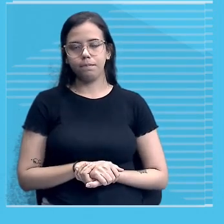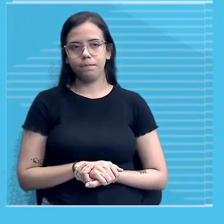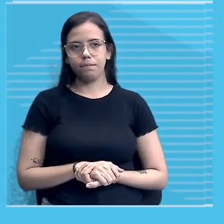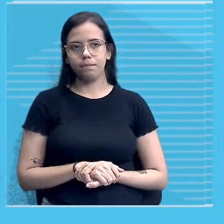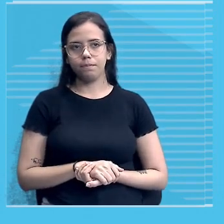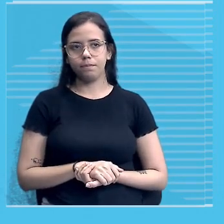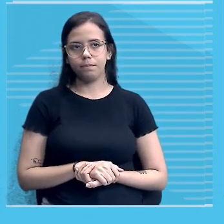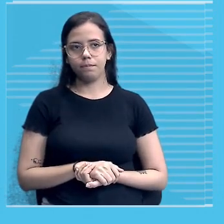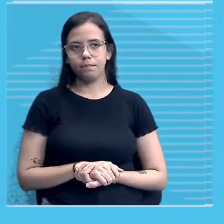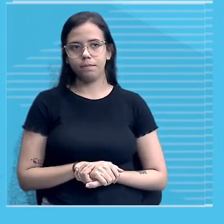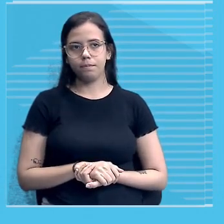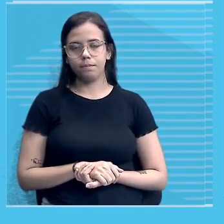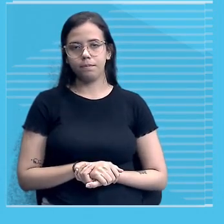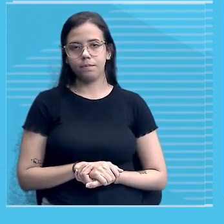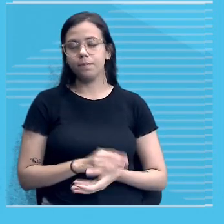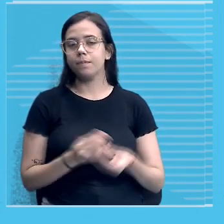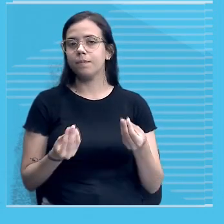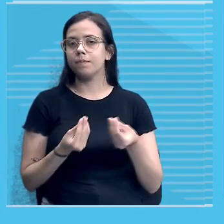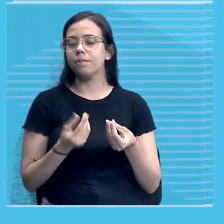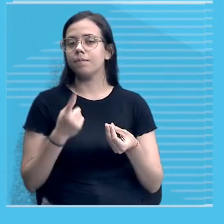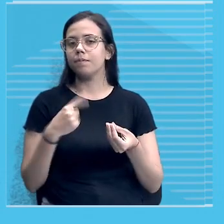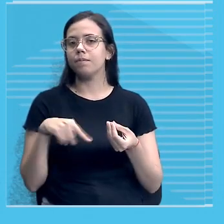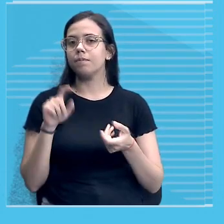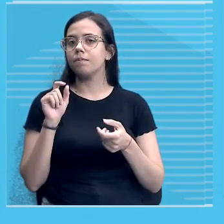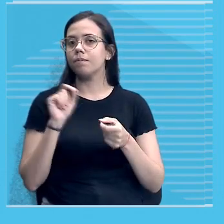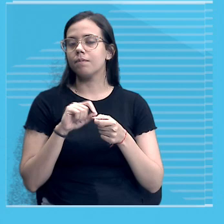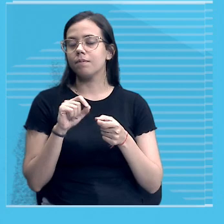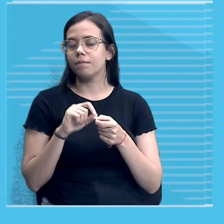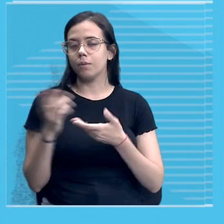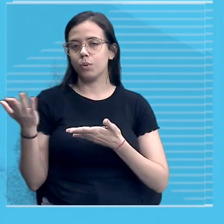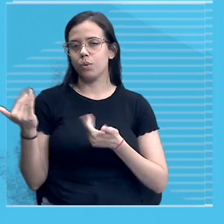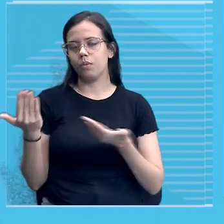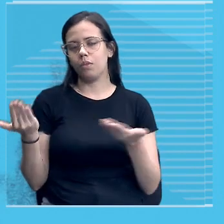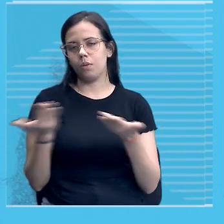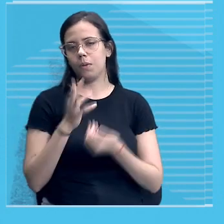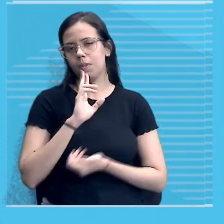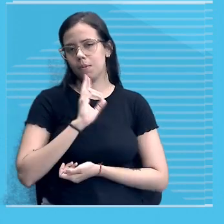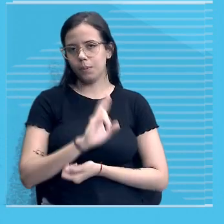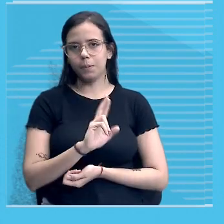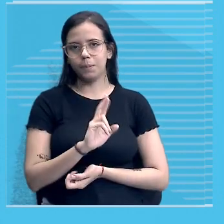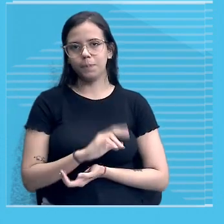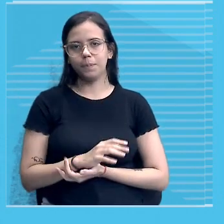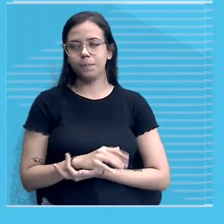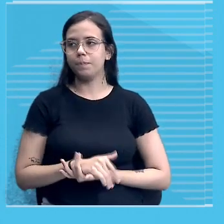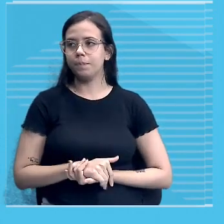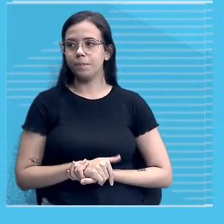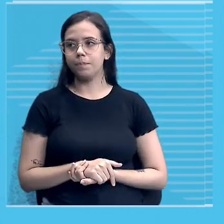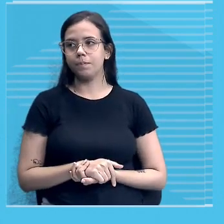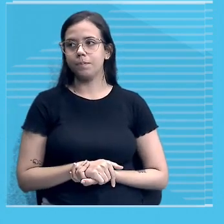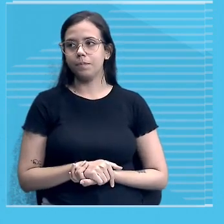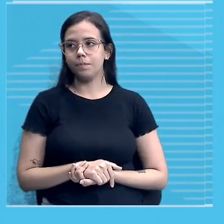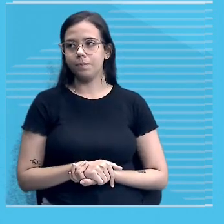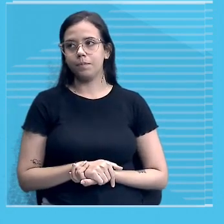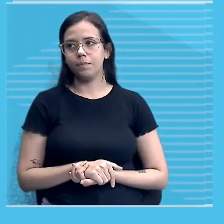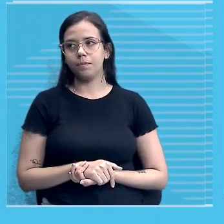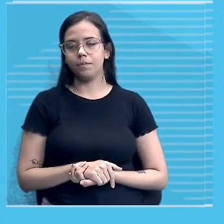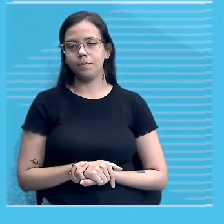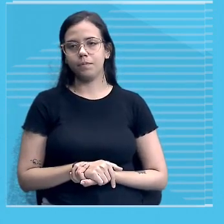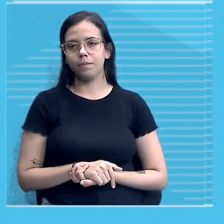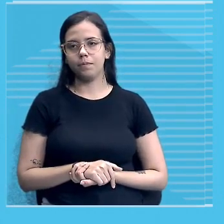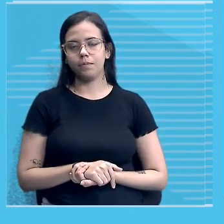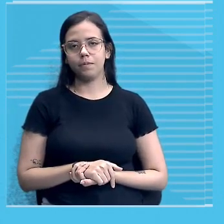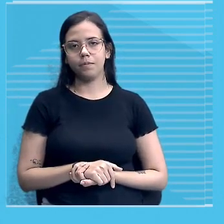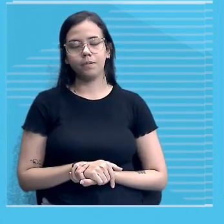Oi como é que você vai fazer é jovem agora questão respondida e Como assim professor aqui